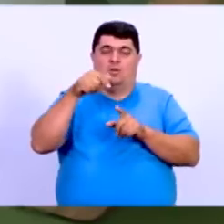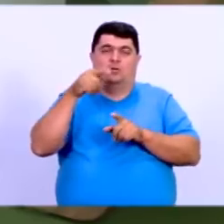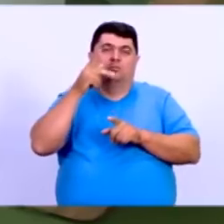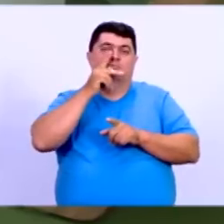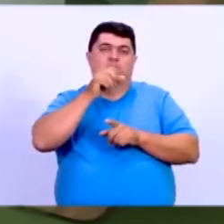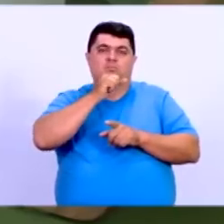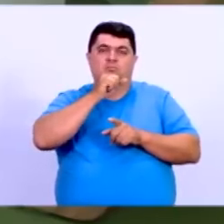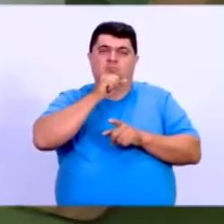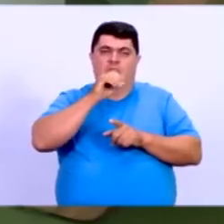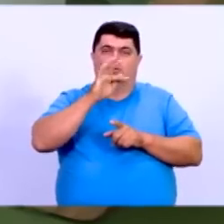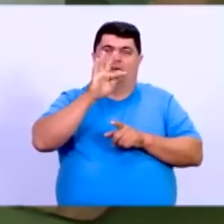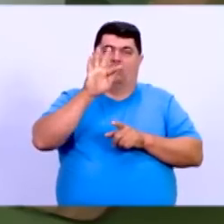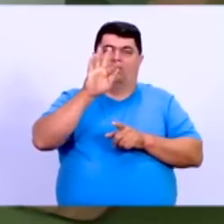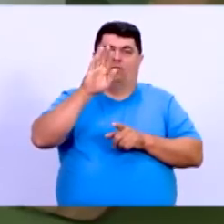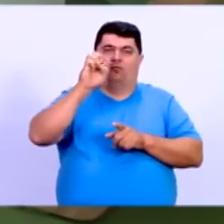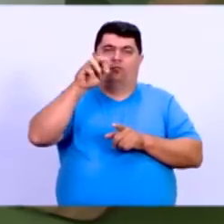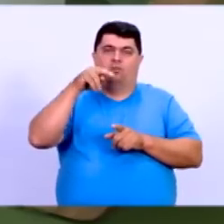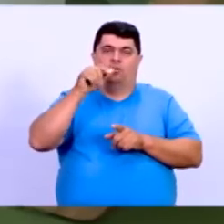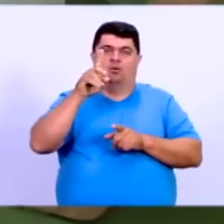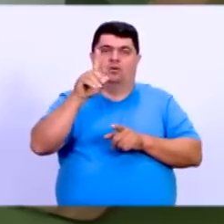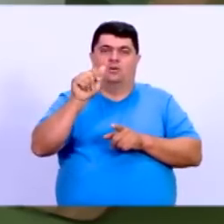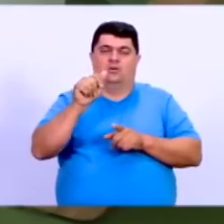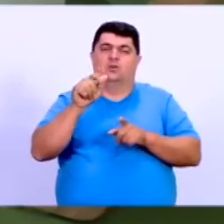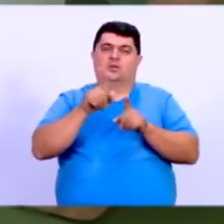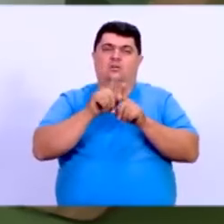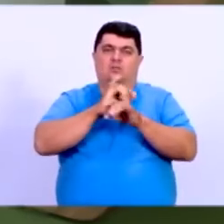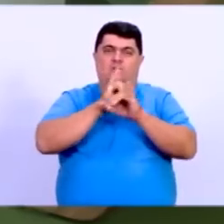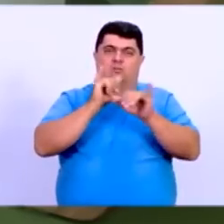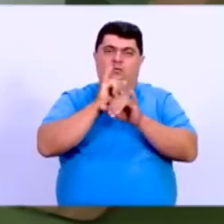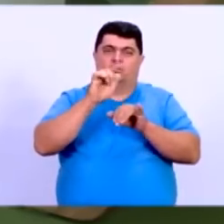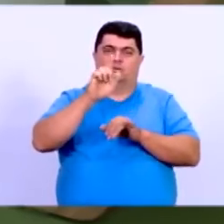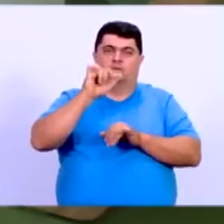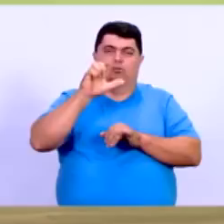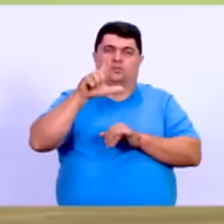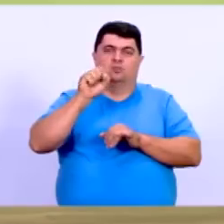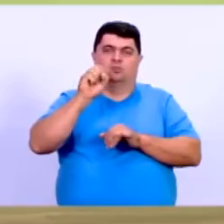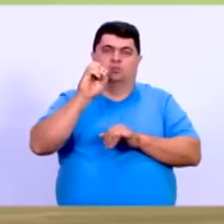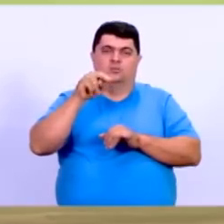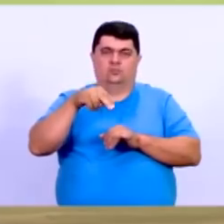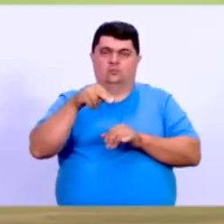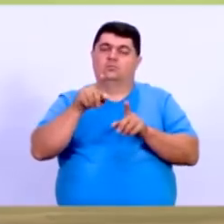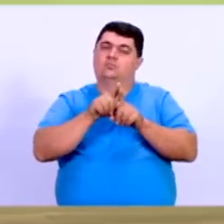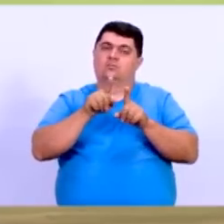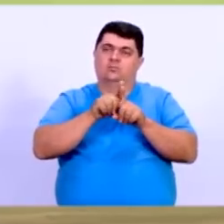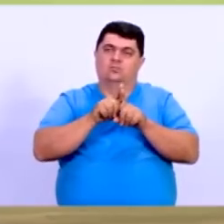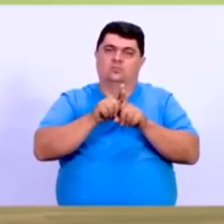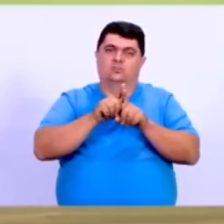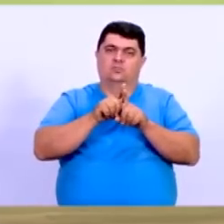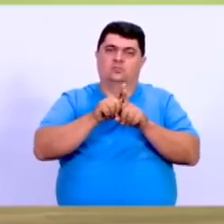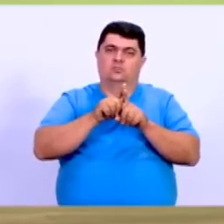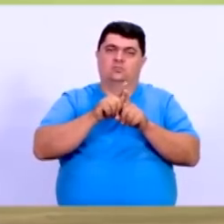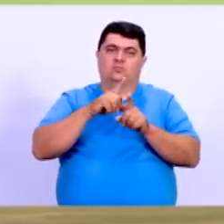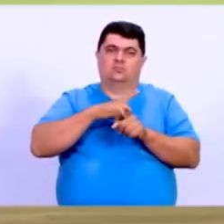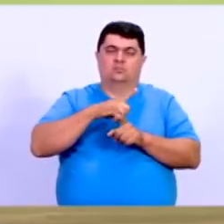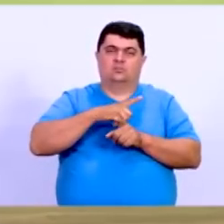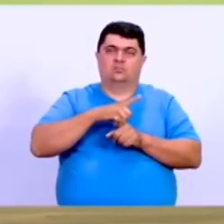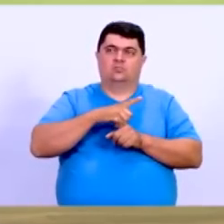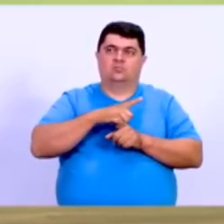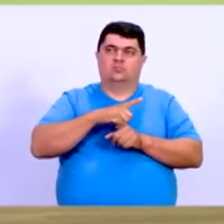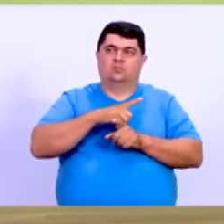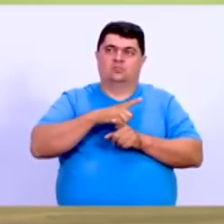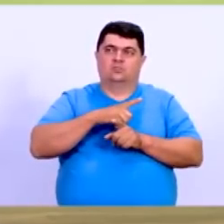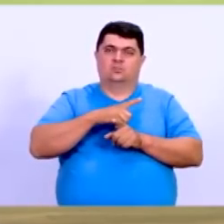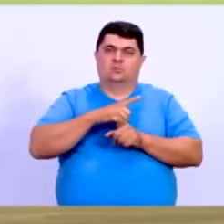a Fernanda informa que o Gilson, daqui de Porto Velho, fala, ó, o Gilson está um pouco além, o Gilson é dos meus.